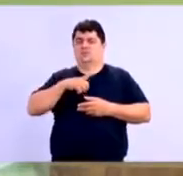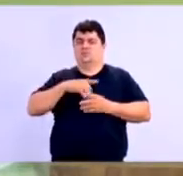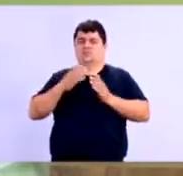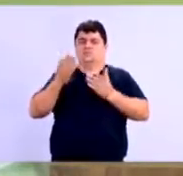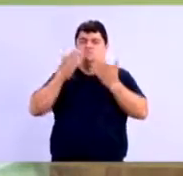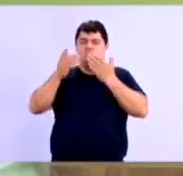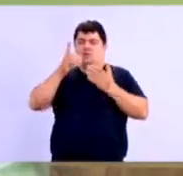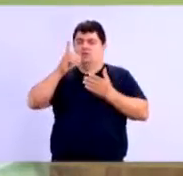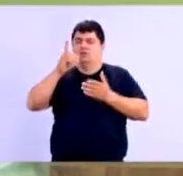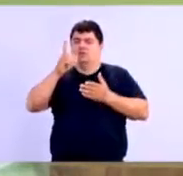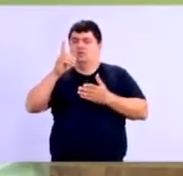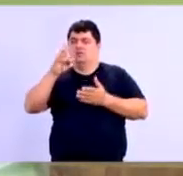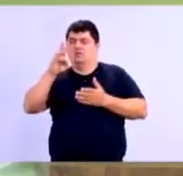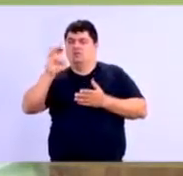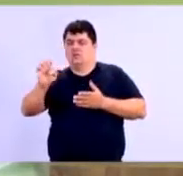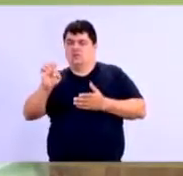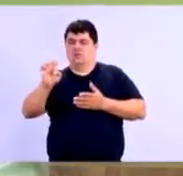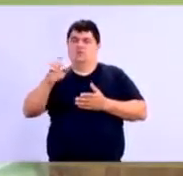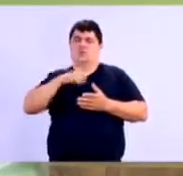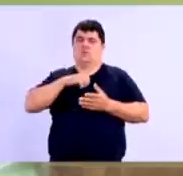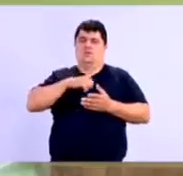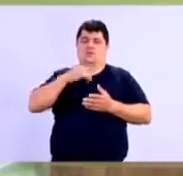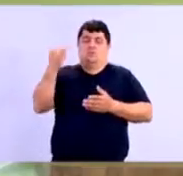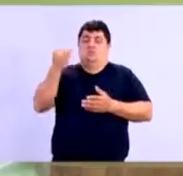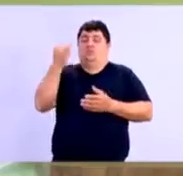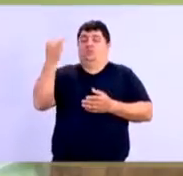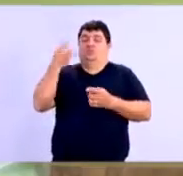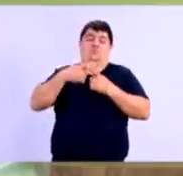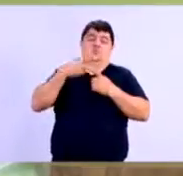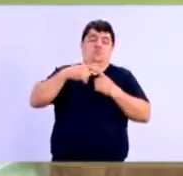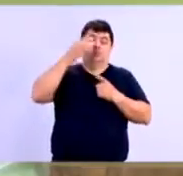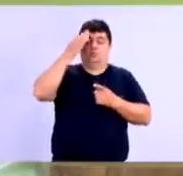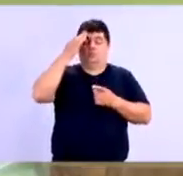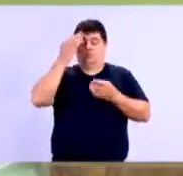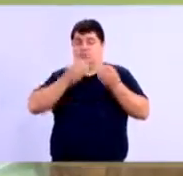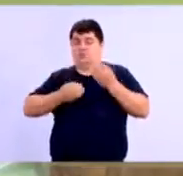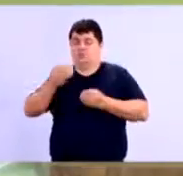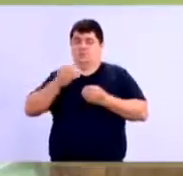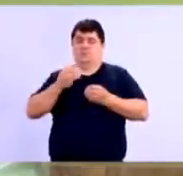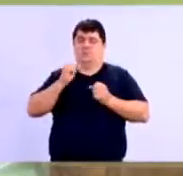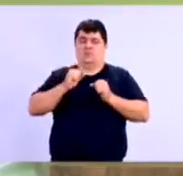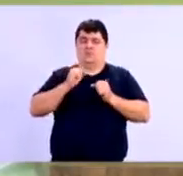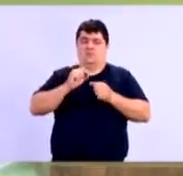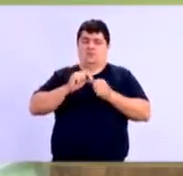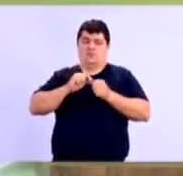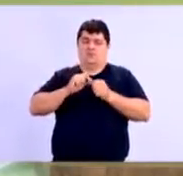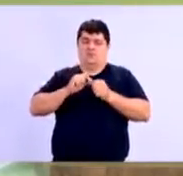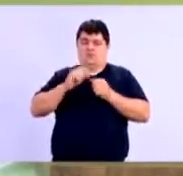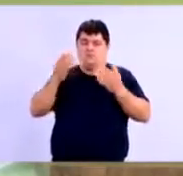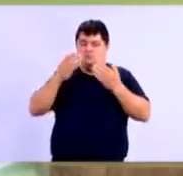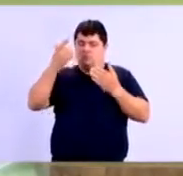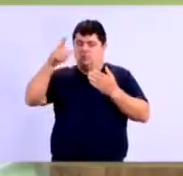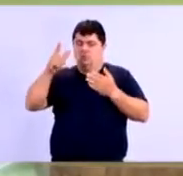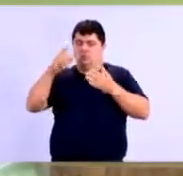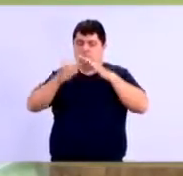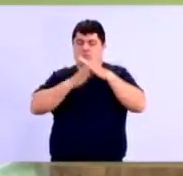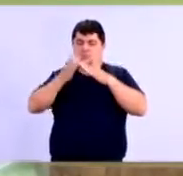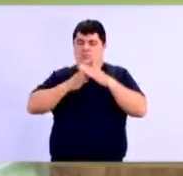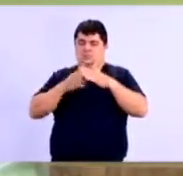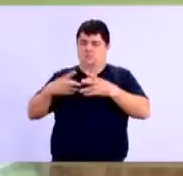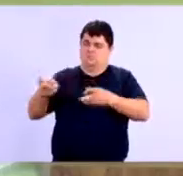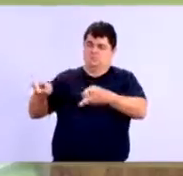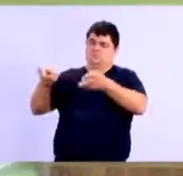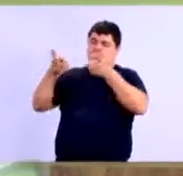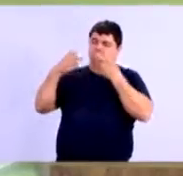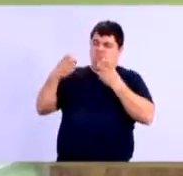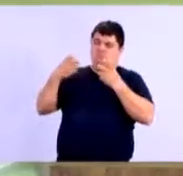demonstrações financeiras ou a análise das demonstrações contábeis ela é muito importante para a empresa, porque você pode fazer comparações com outras empresas do mesmo